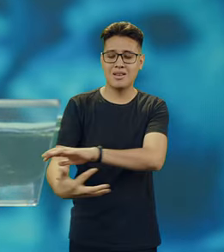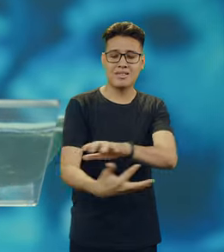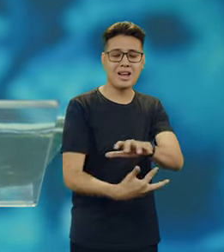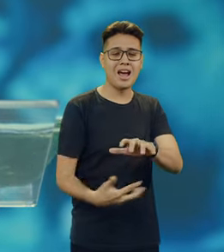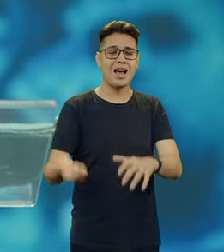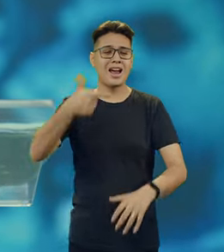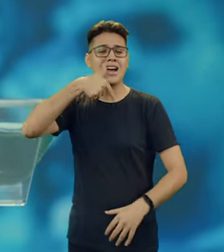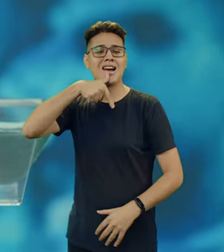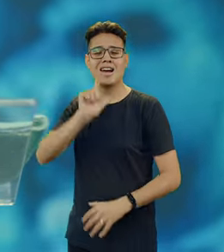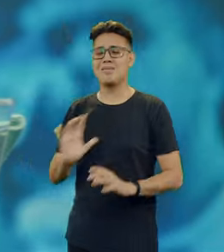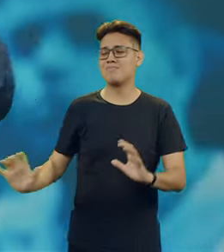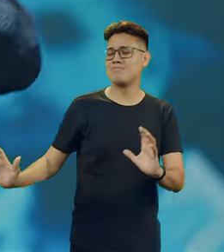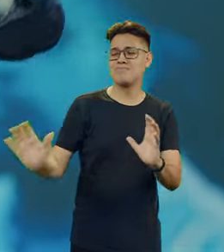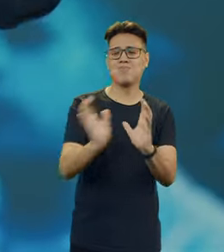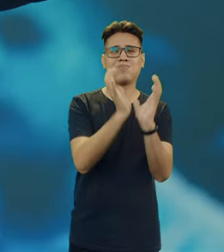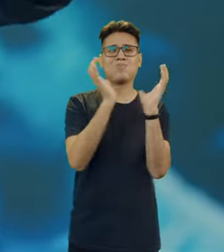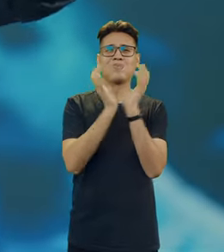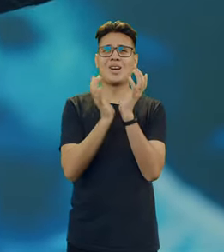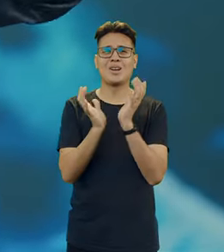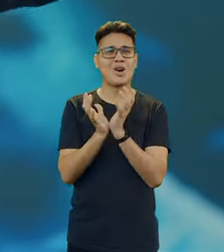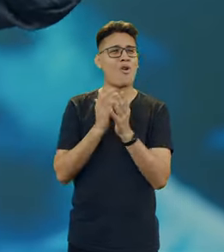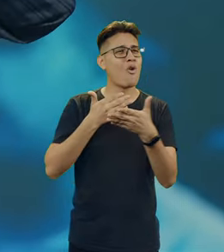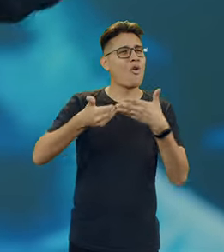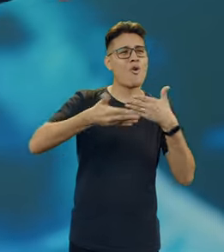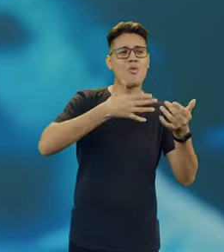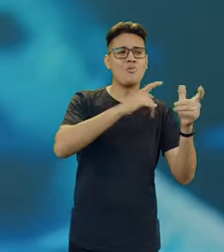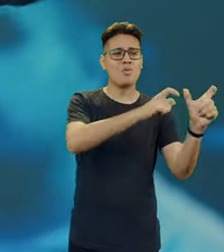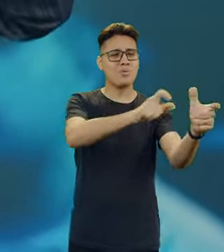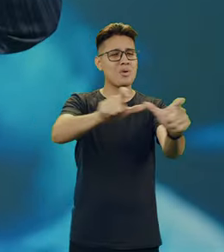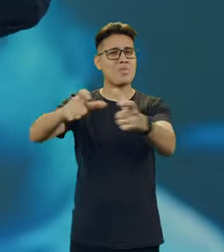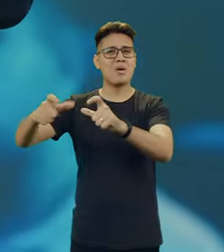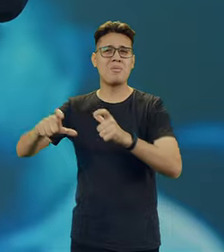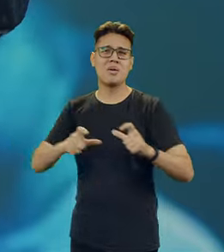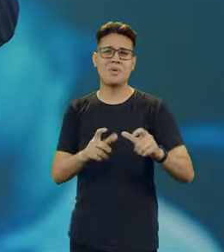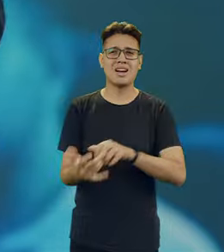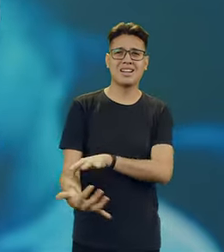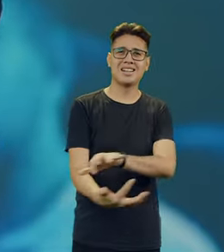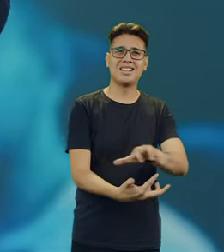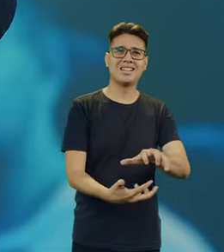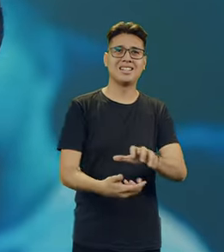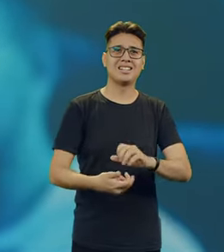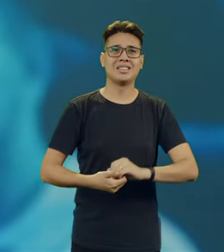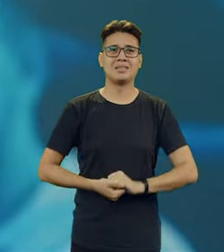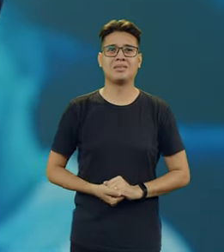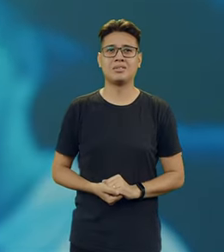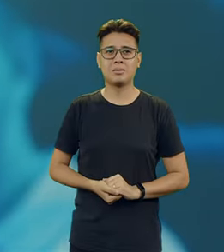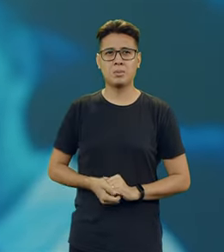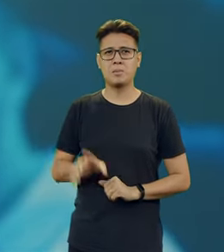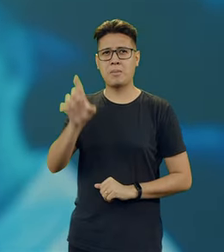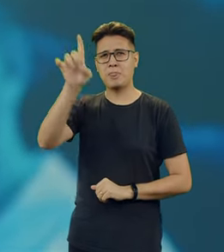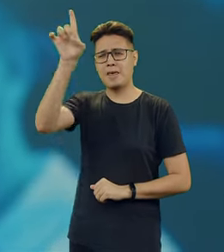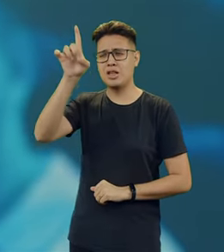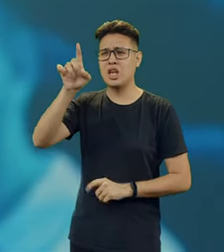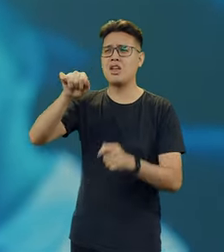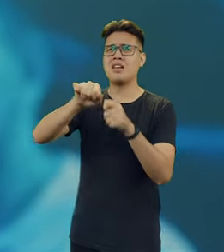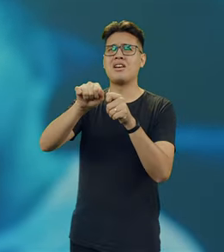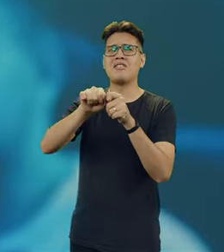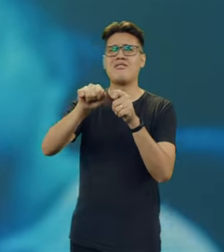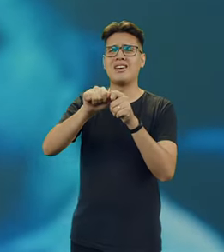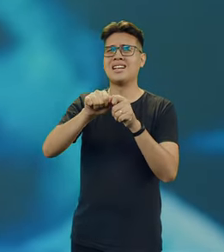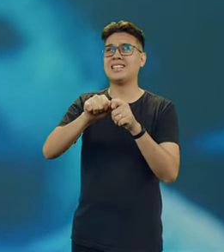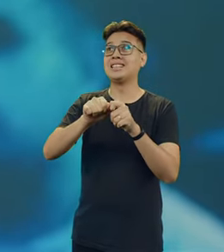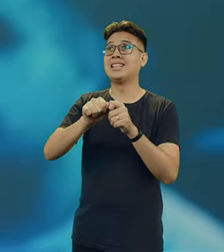mostra também que mesmo nas complexidades das escolhas humanas, Deus age de